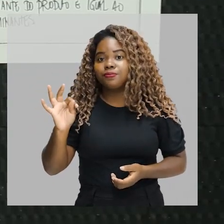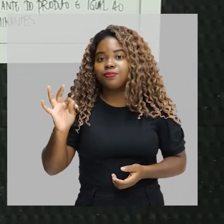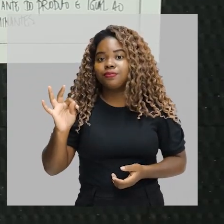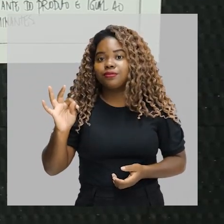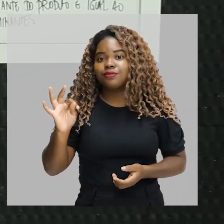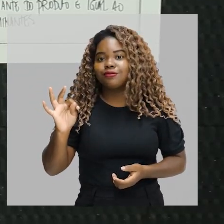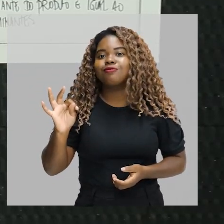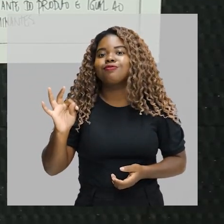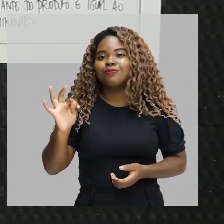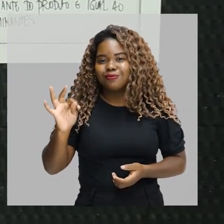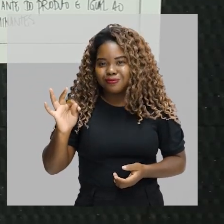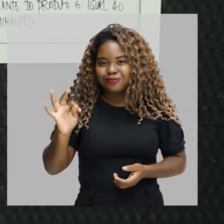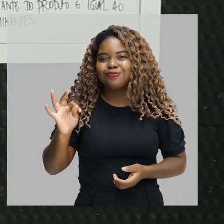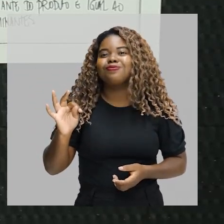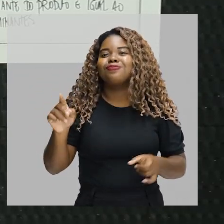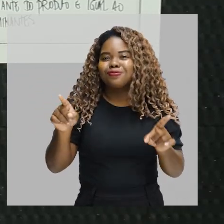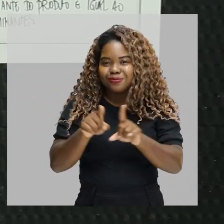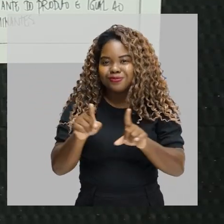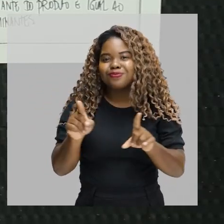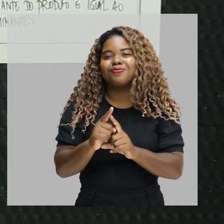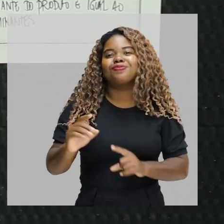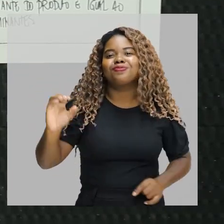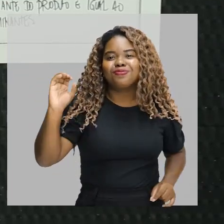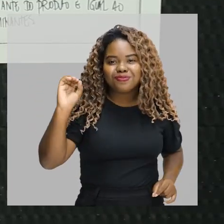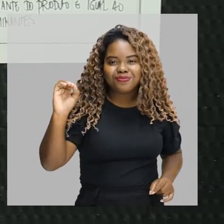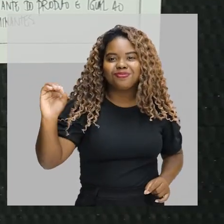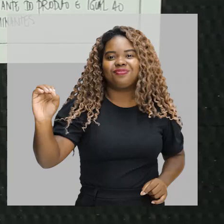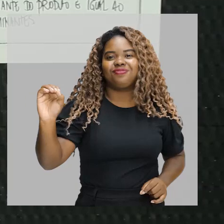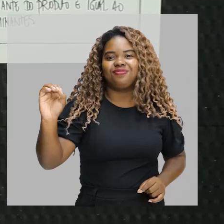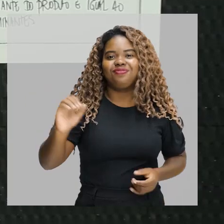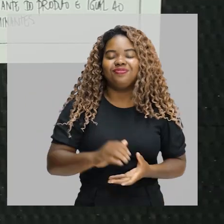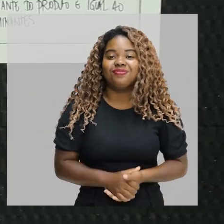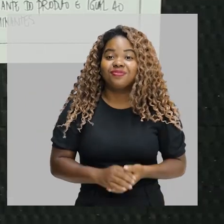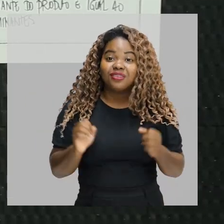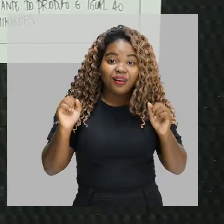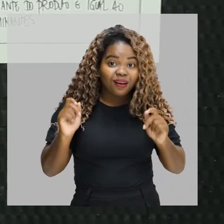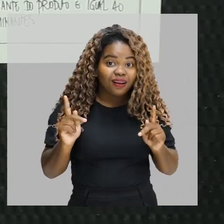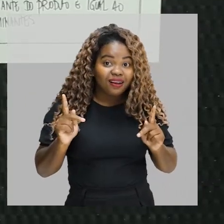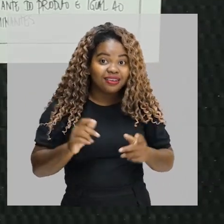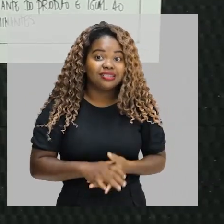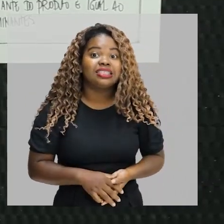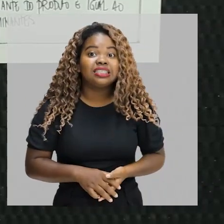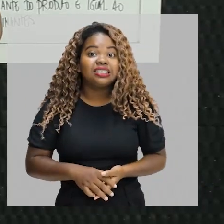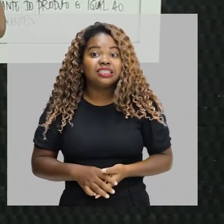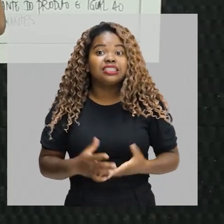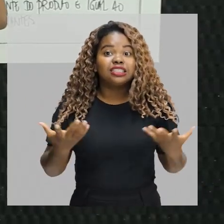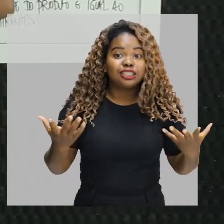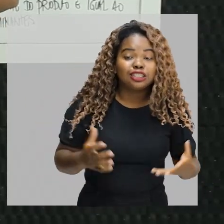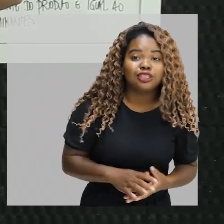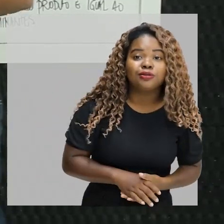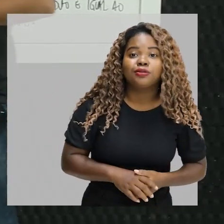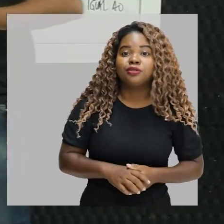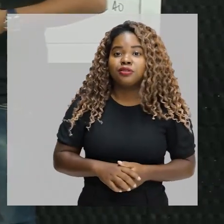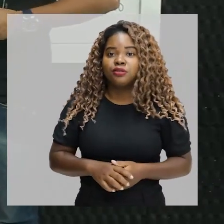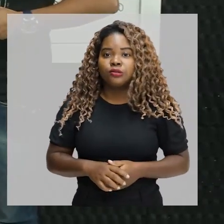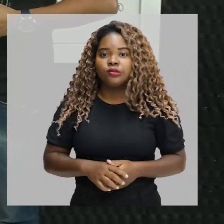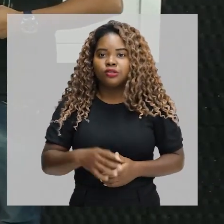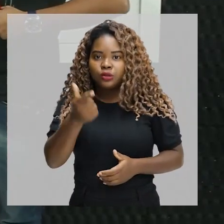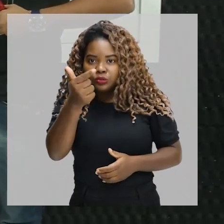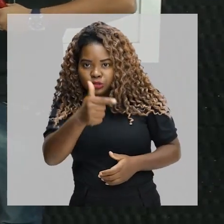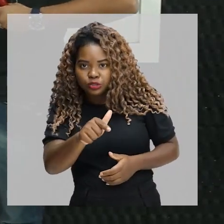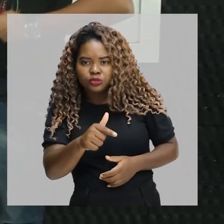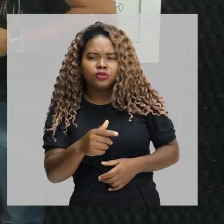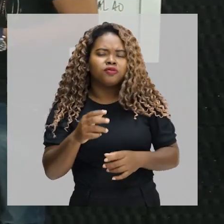A vai ser igual a zero. Beleza? Então vamos rever a questão de